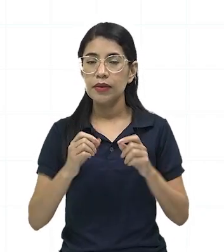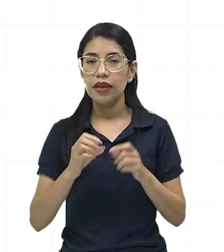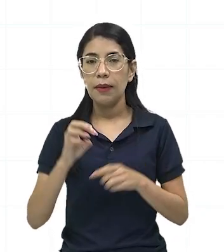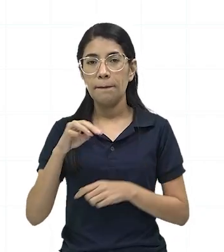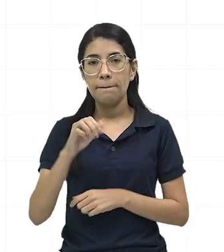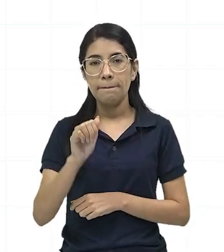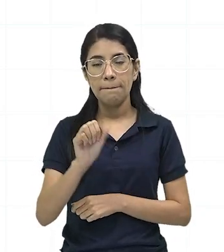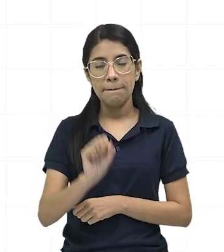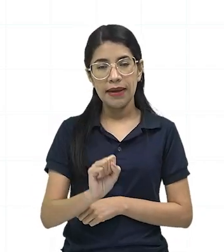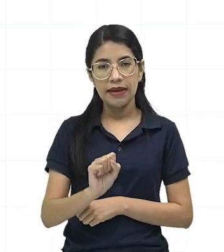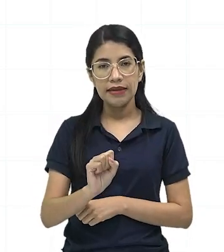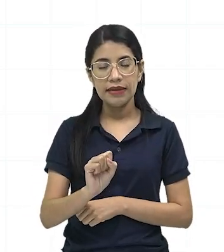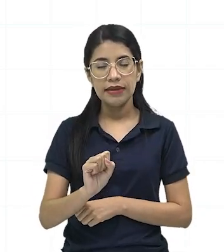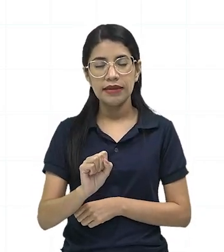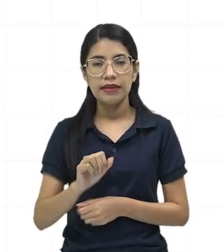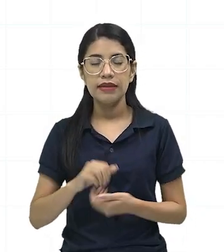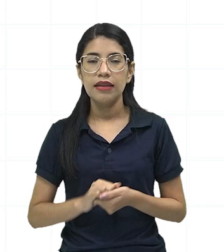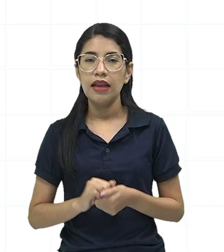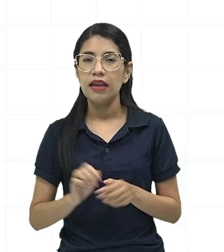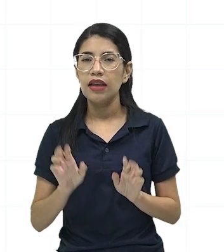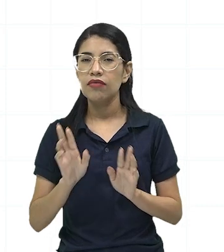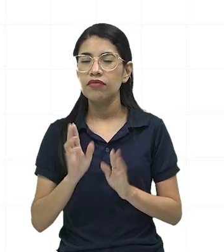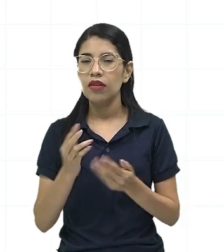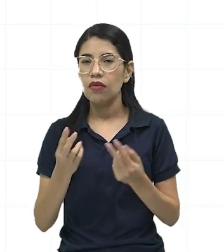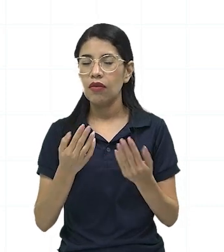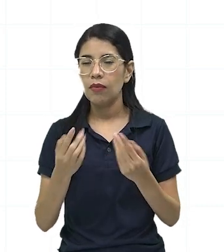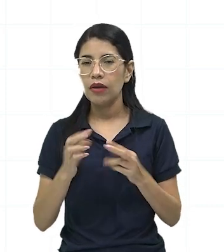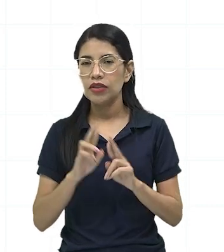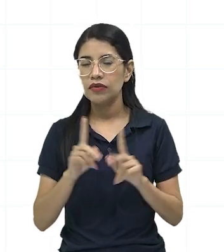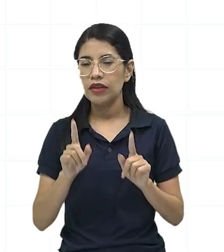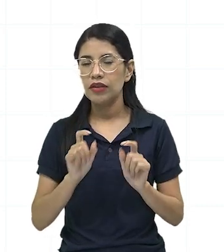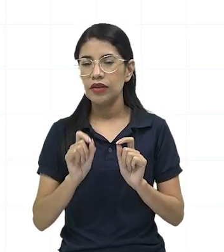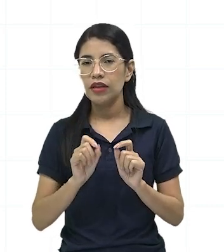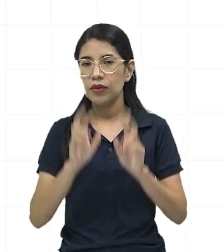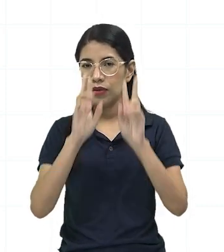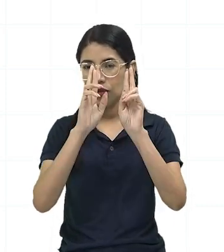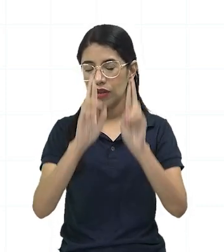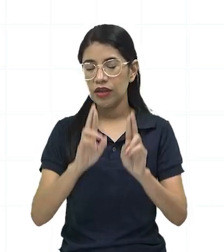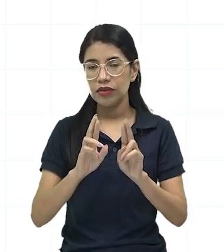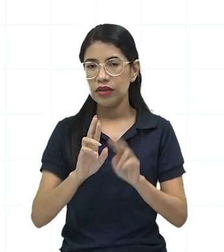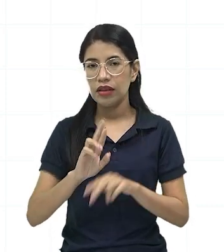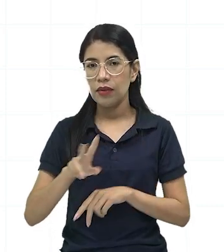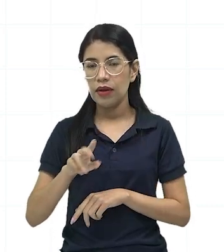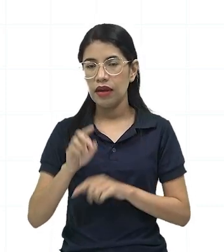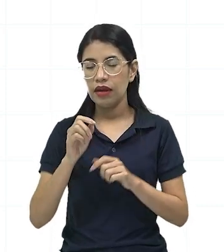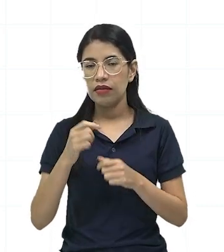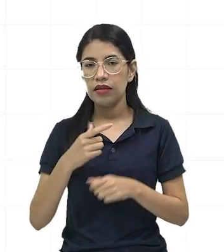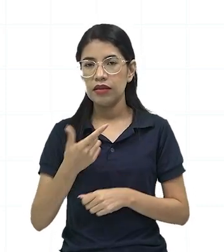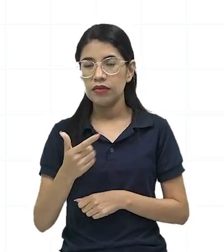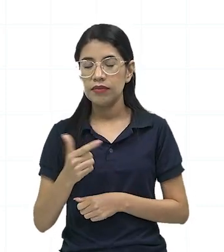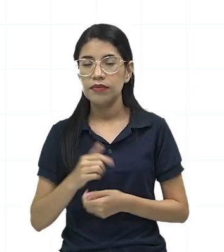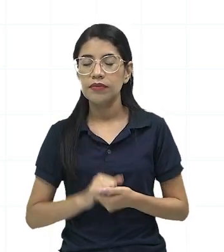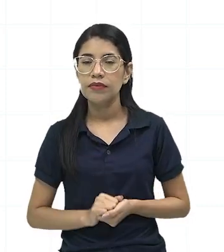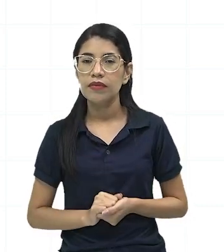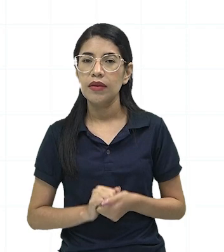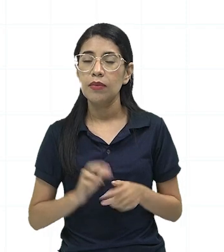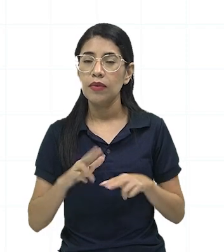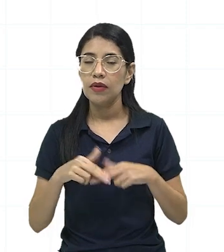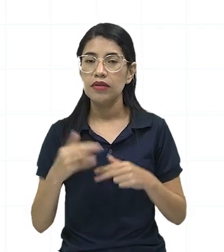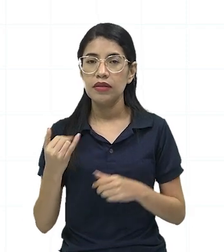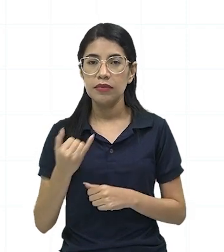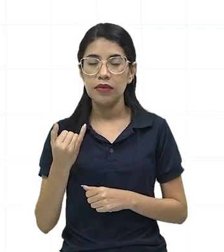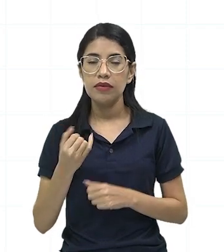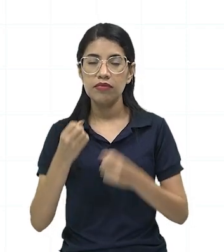às vezes, fazendo esse contraponto, esses direitos não são respeitados, e é aí que entra a importância de falar sobre